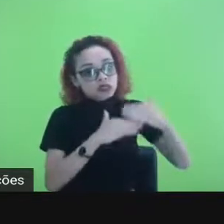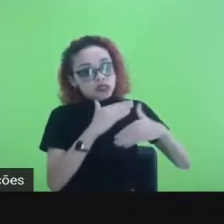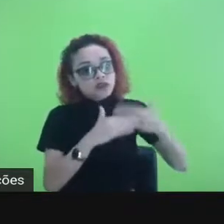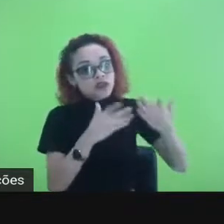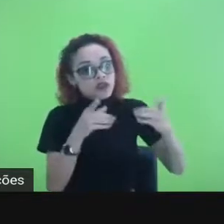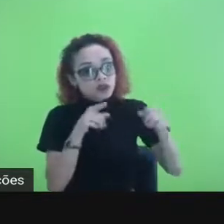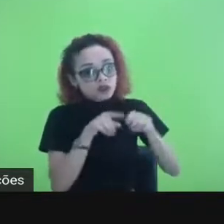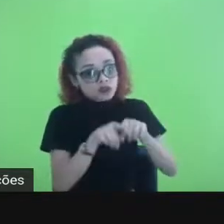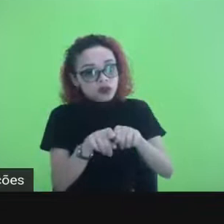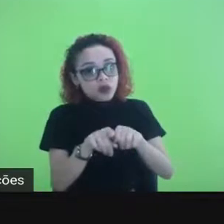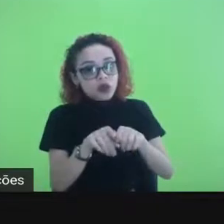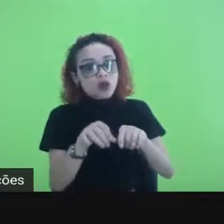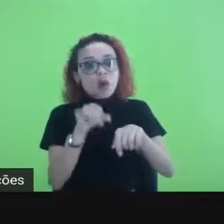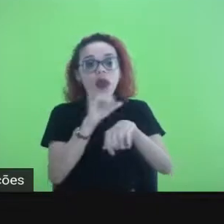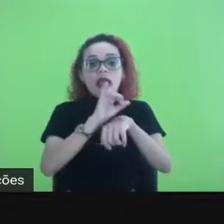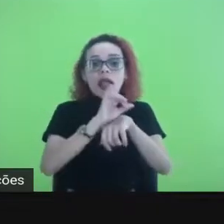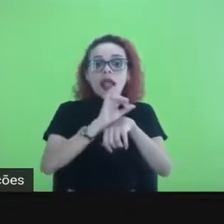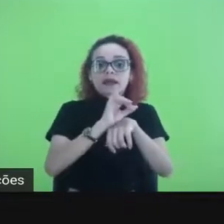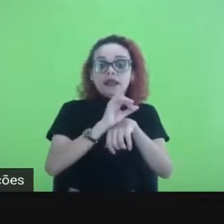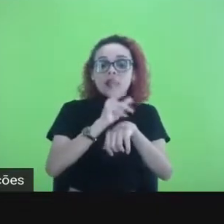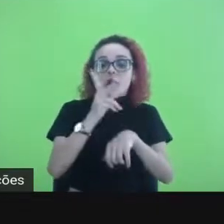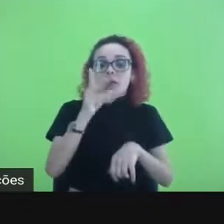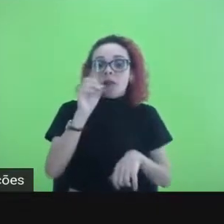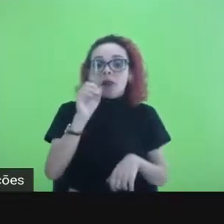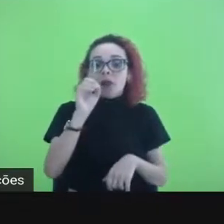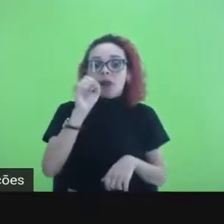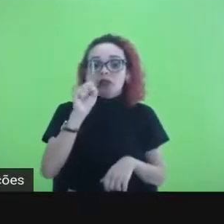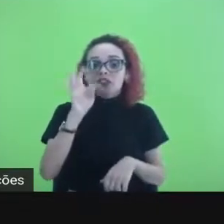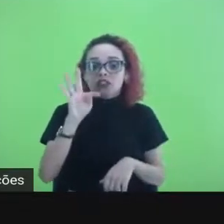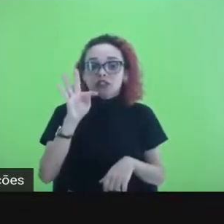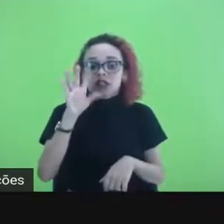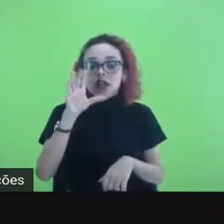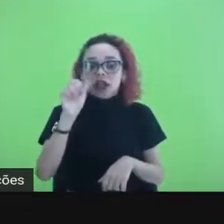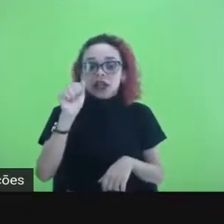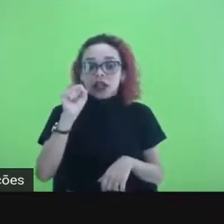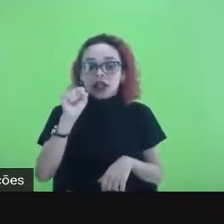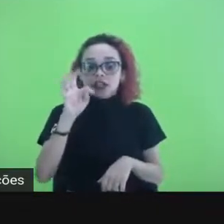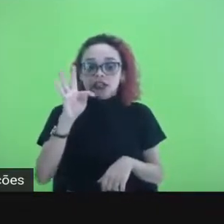um canal de podcast, que tem o mesmo nome, né, que é